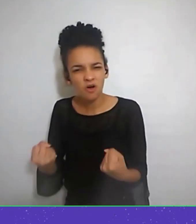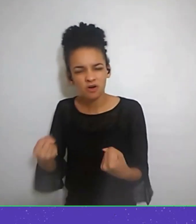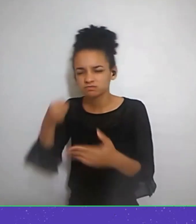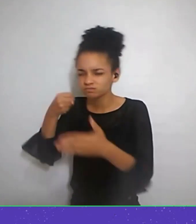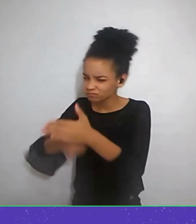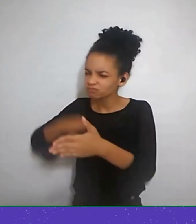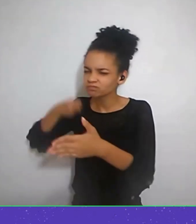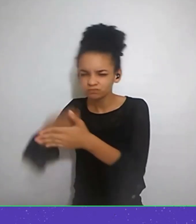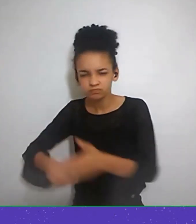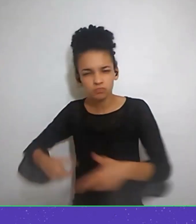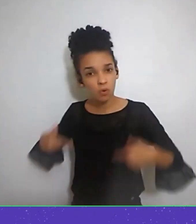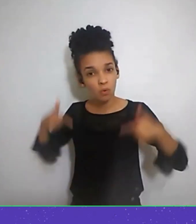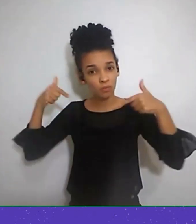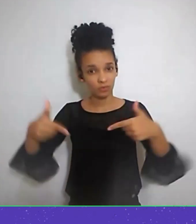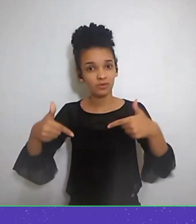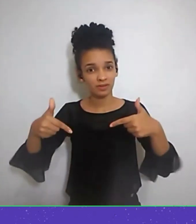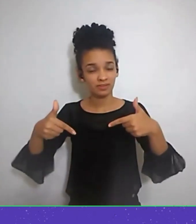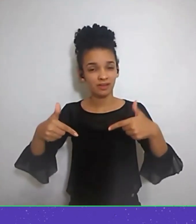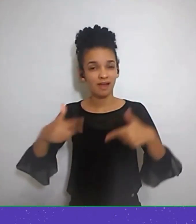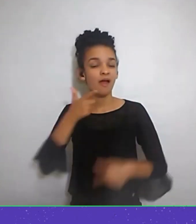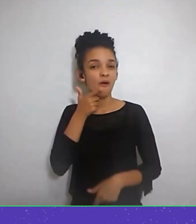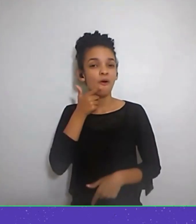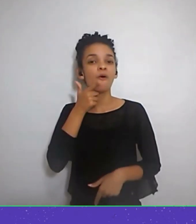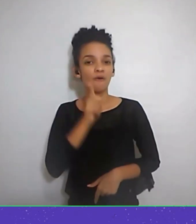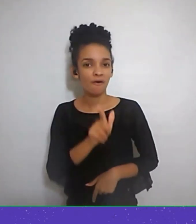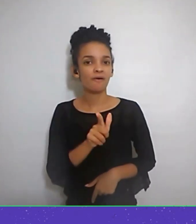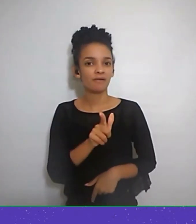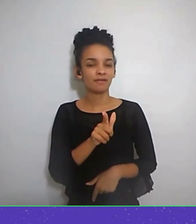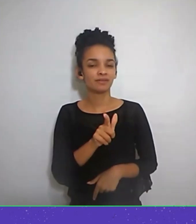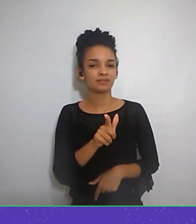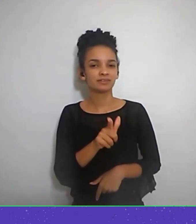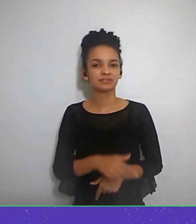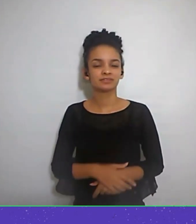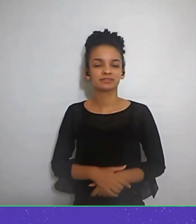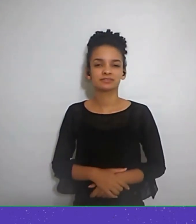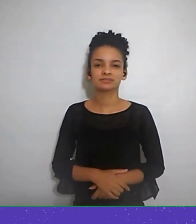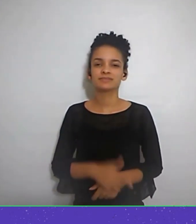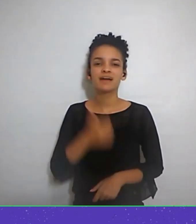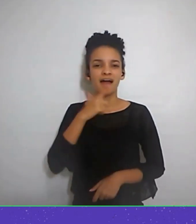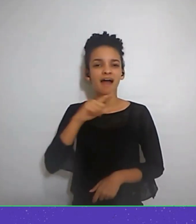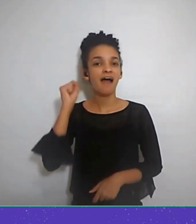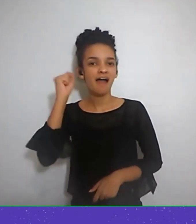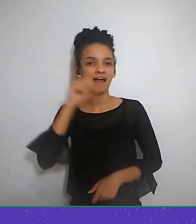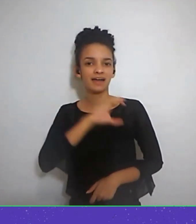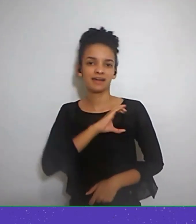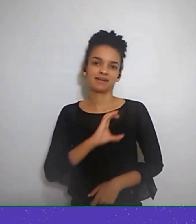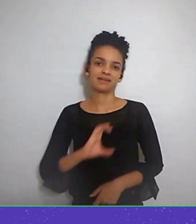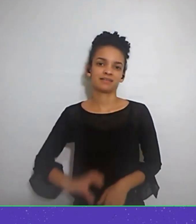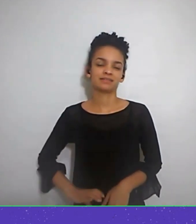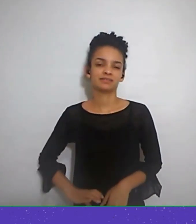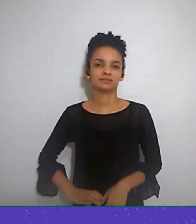lutar, conquistar, ganhar Cristo. Nós vamos viver felizes.